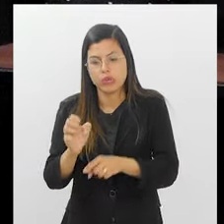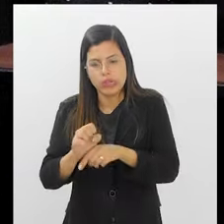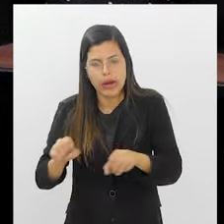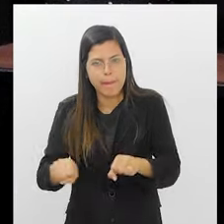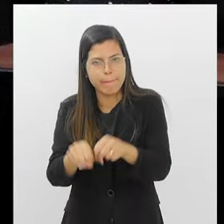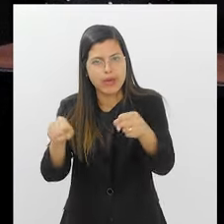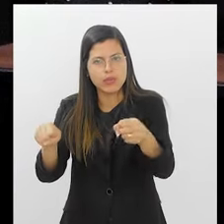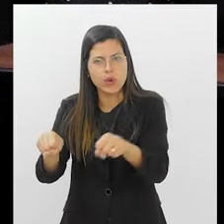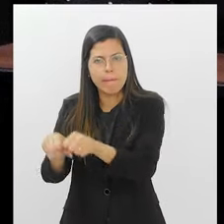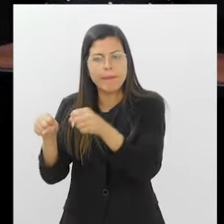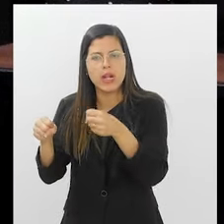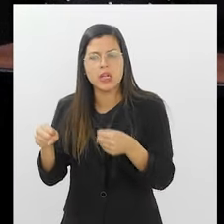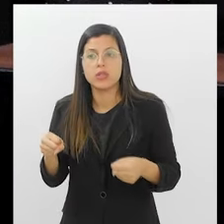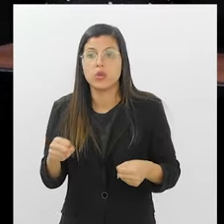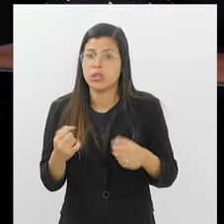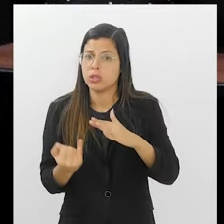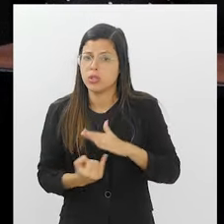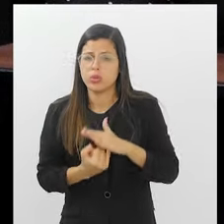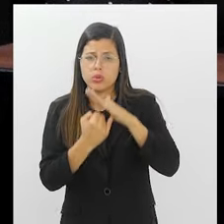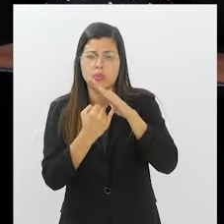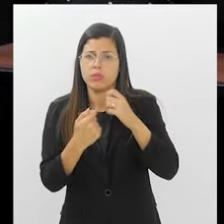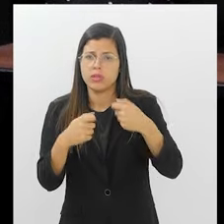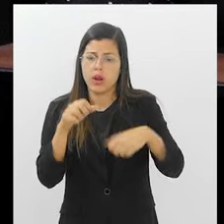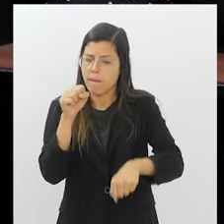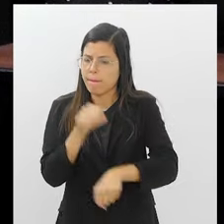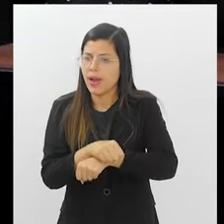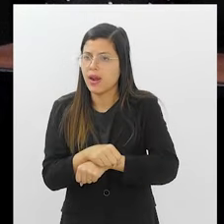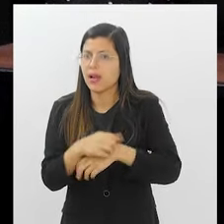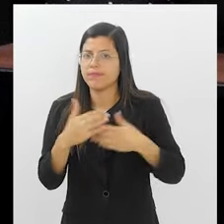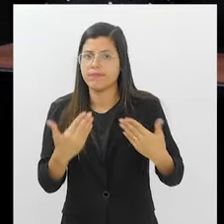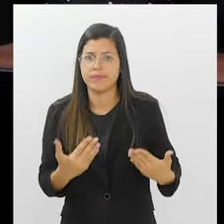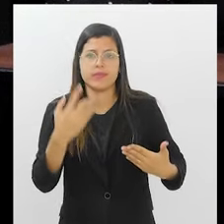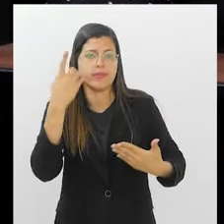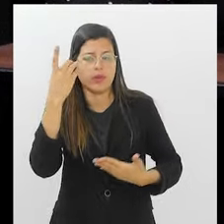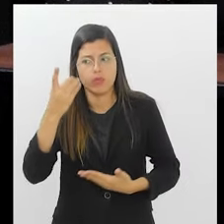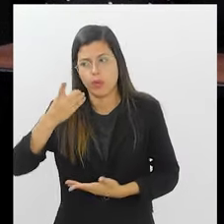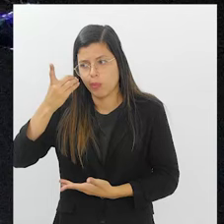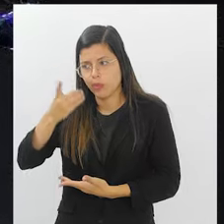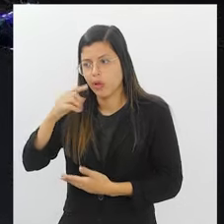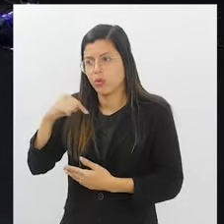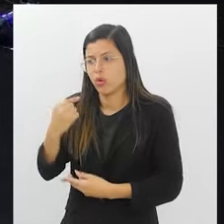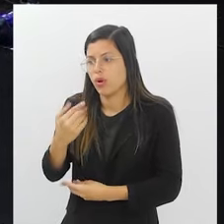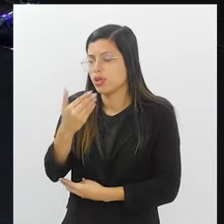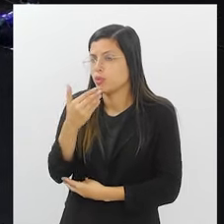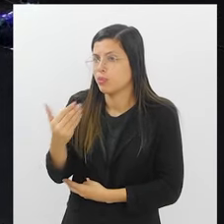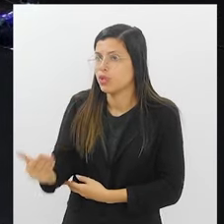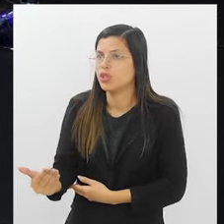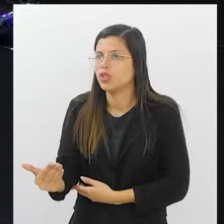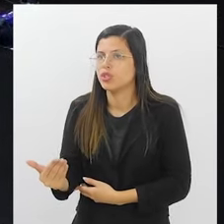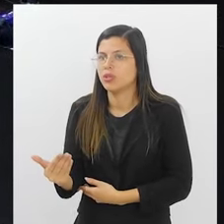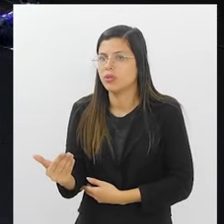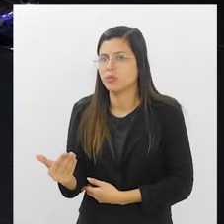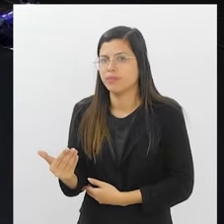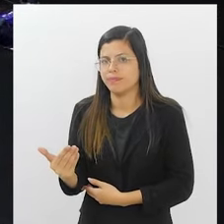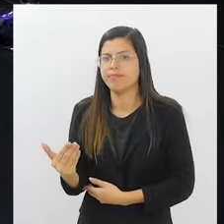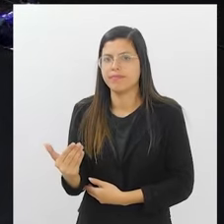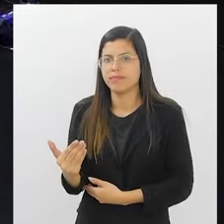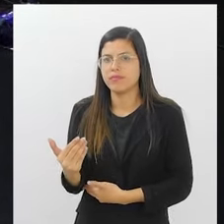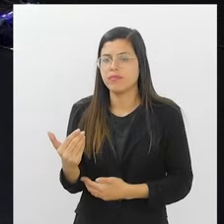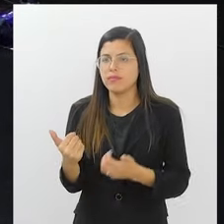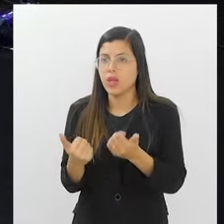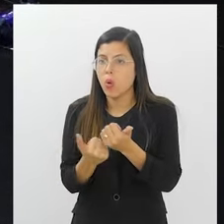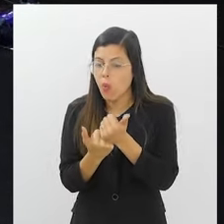Estado, que as instituições praticamente tiveram que parar. Então, deputado, nós estamos pedindo ao senhor aqui, tá certo?